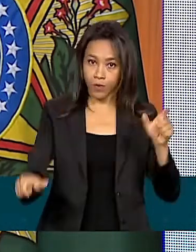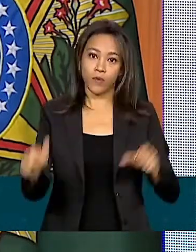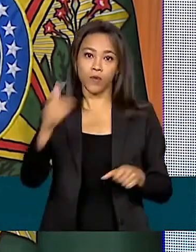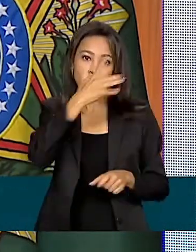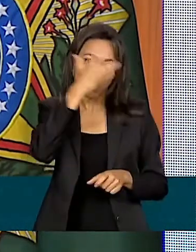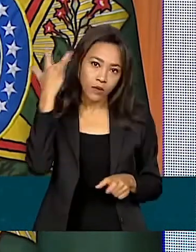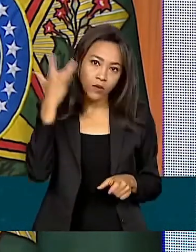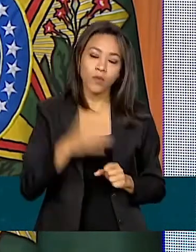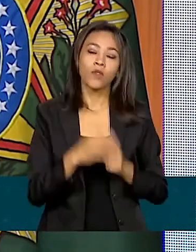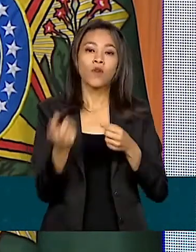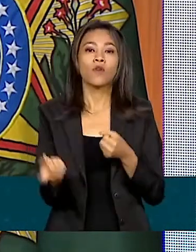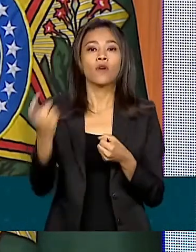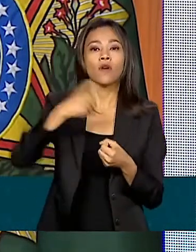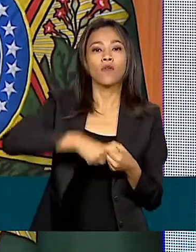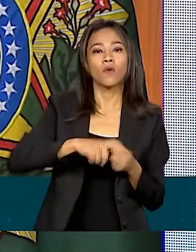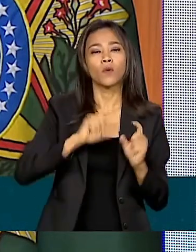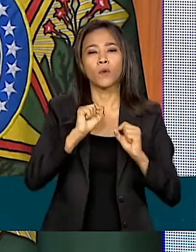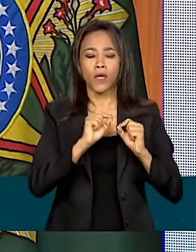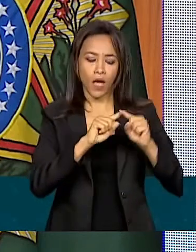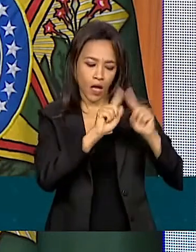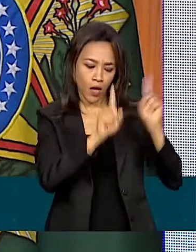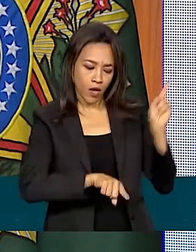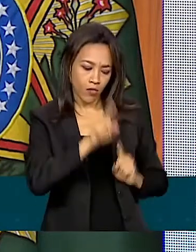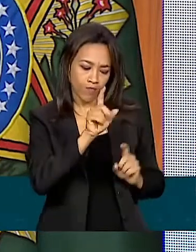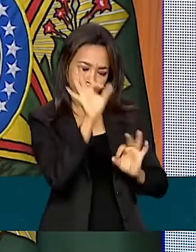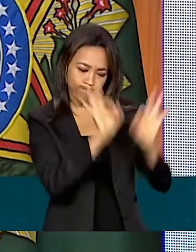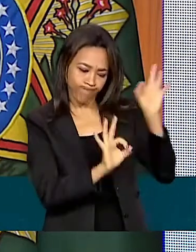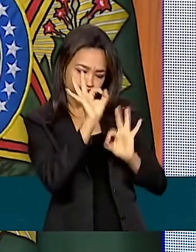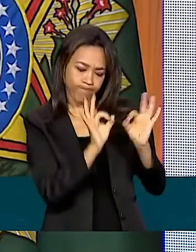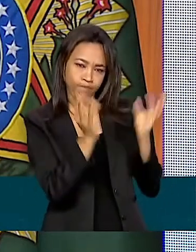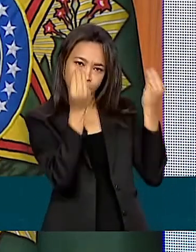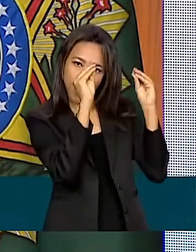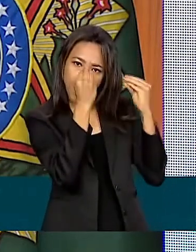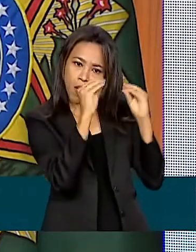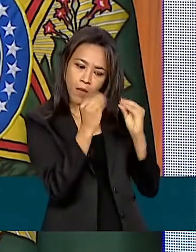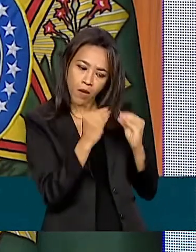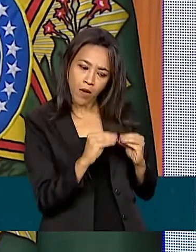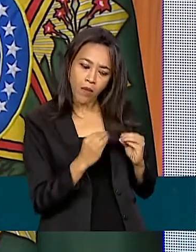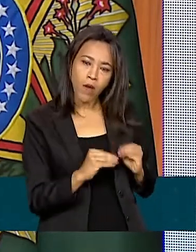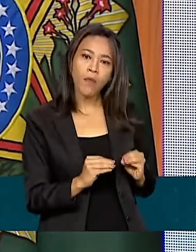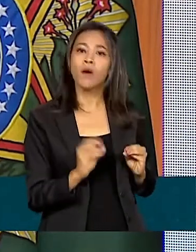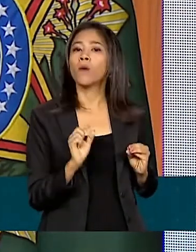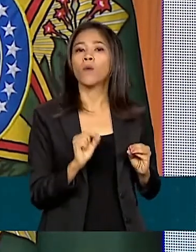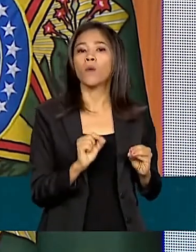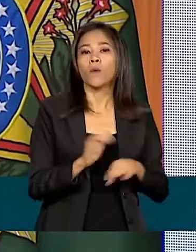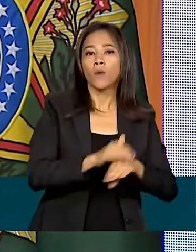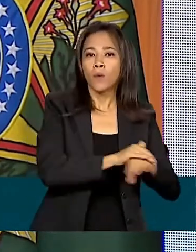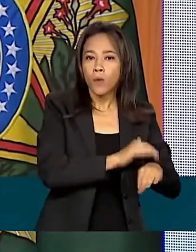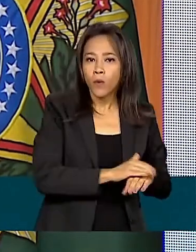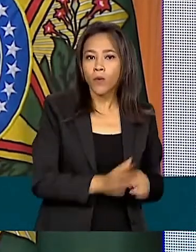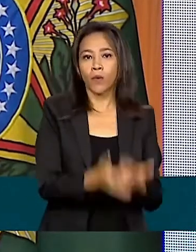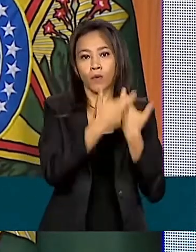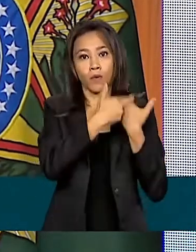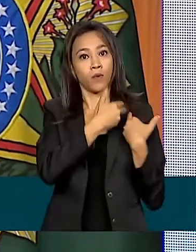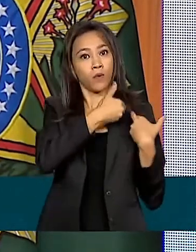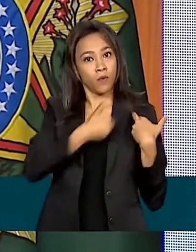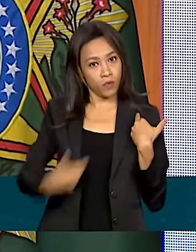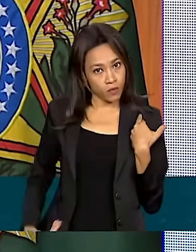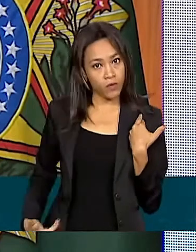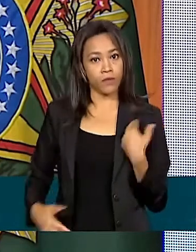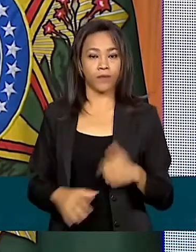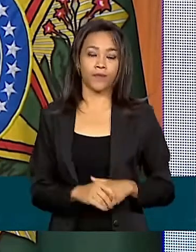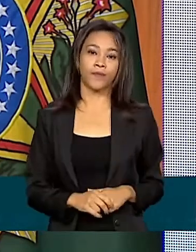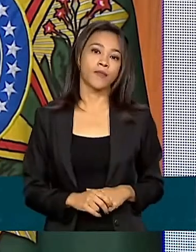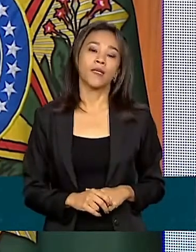voltou a fazer planejamento a fazer ações de governo e